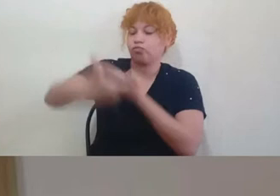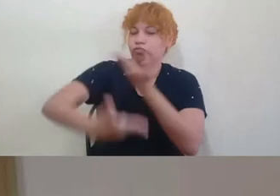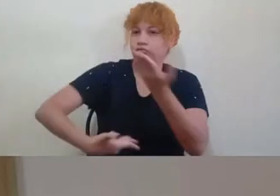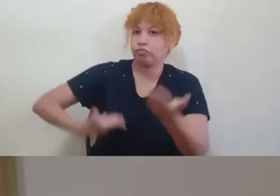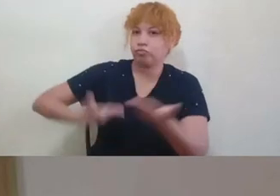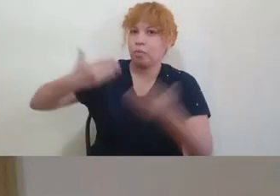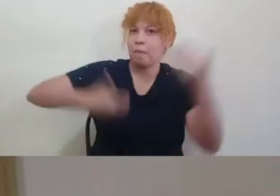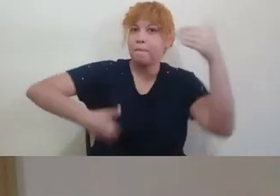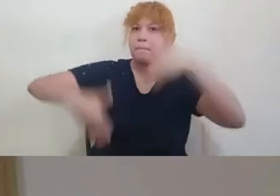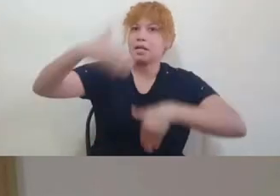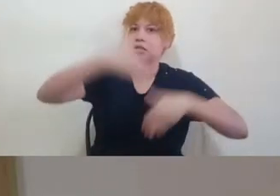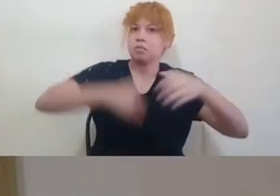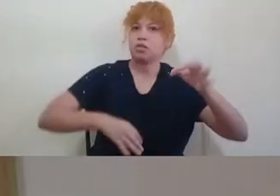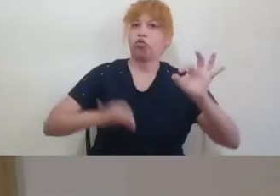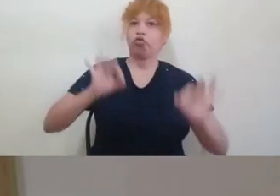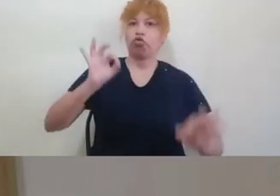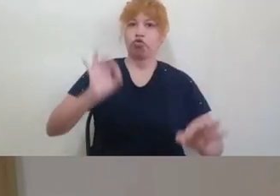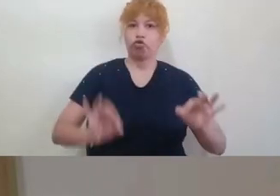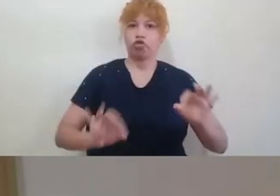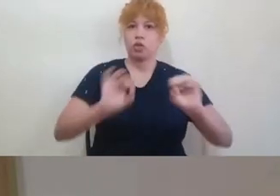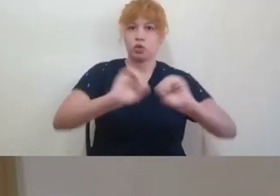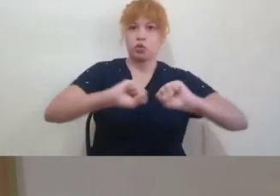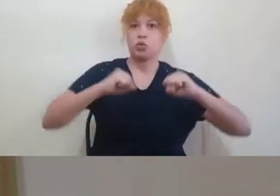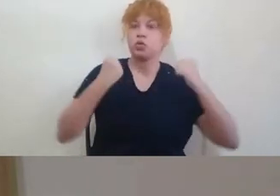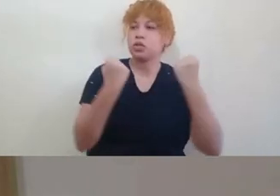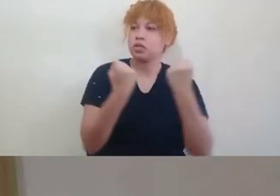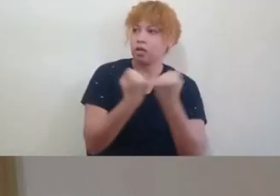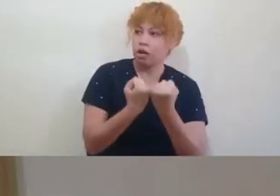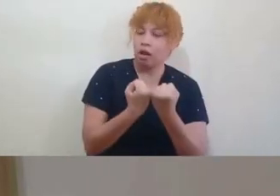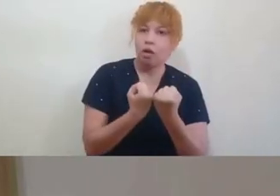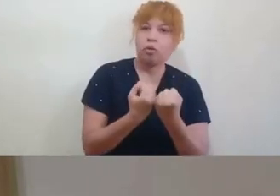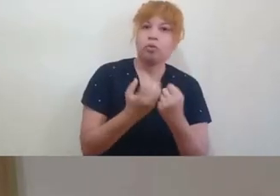sentido da paz social e da harmonia coletiva.